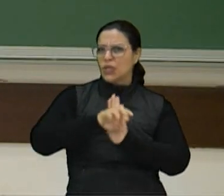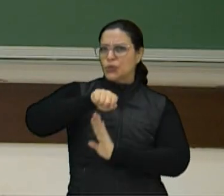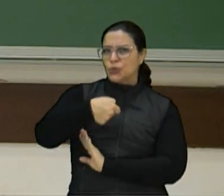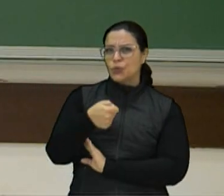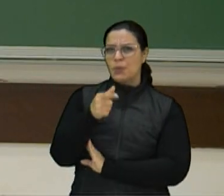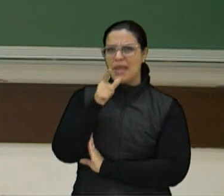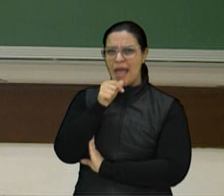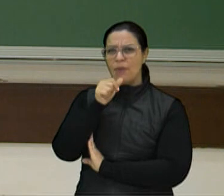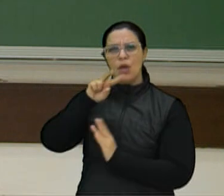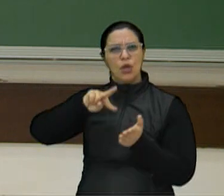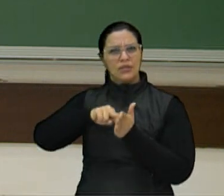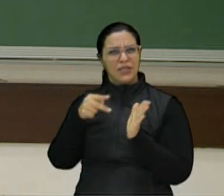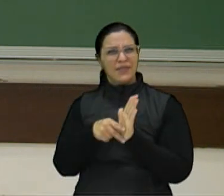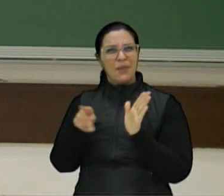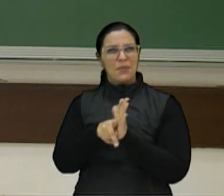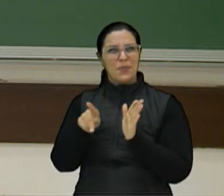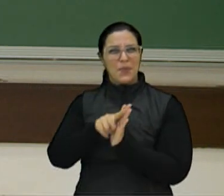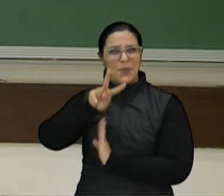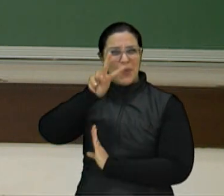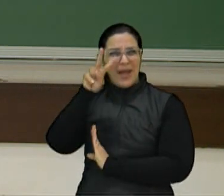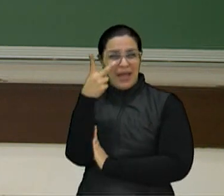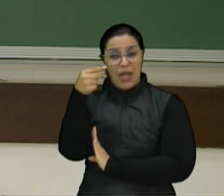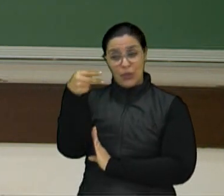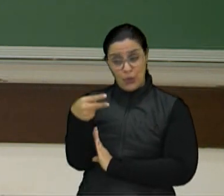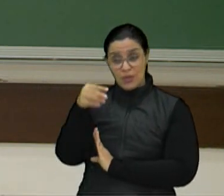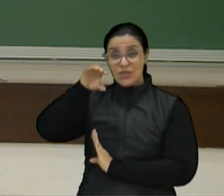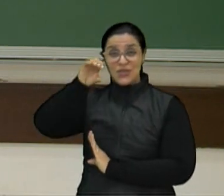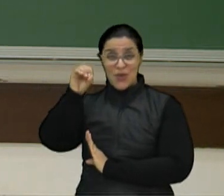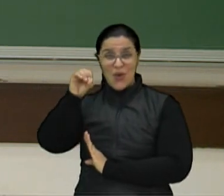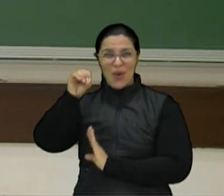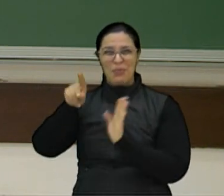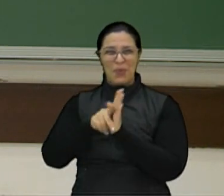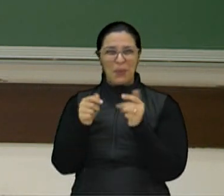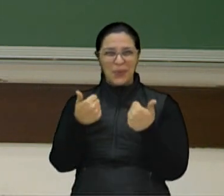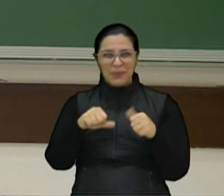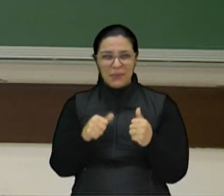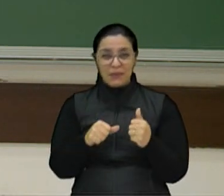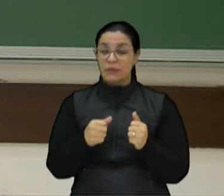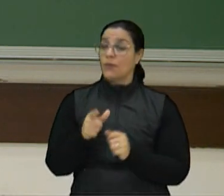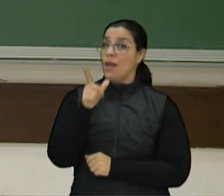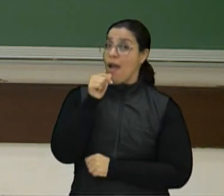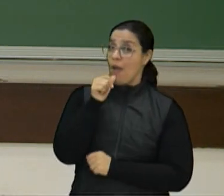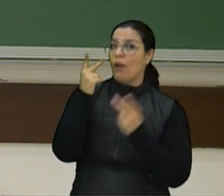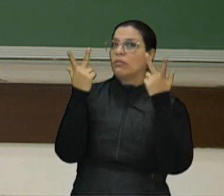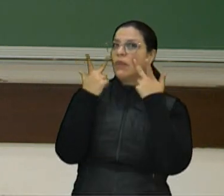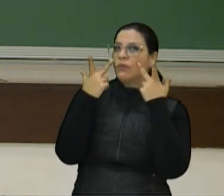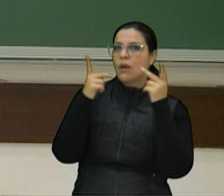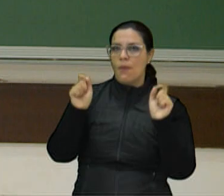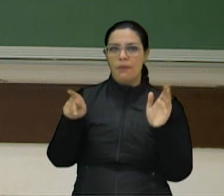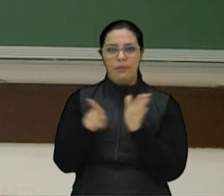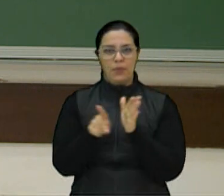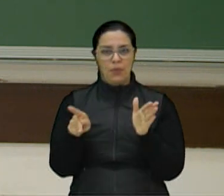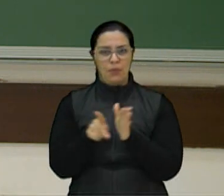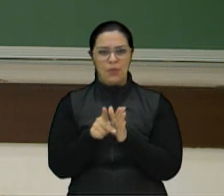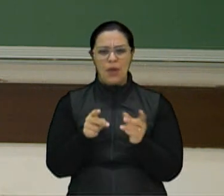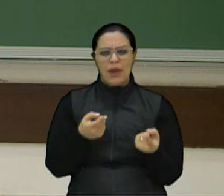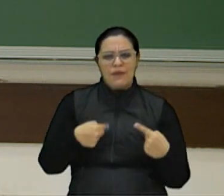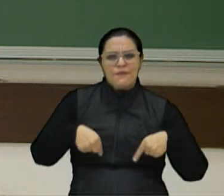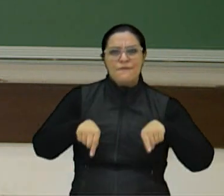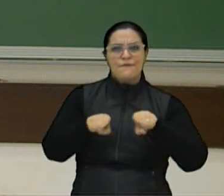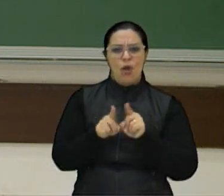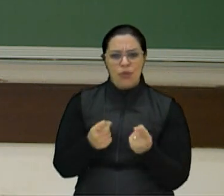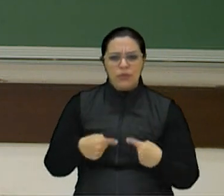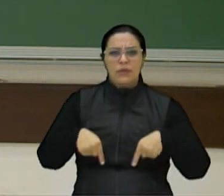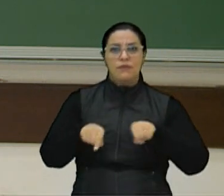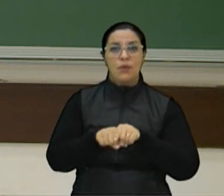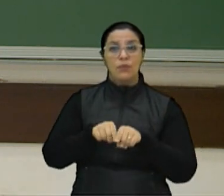H2O? Continua, mas está assim. Água é um elemento natural. E a questão do renovável